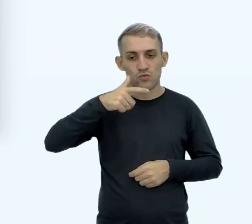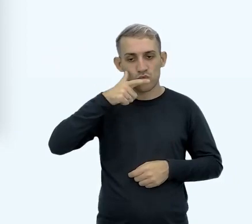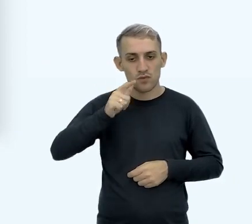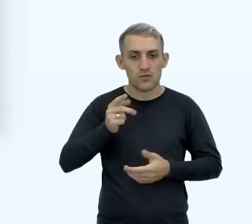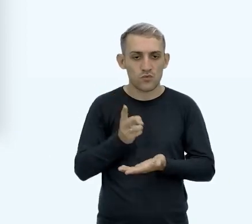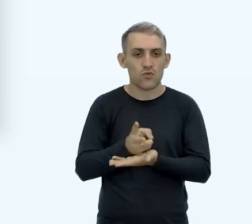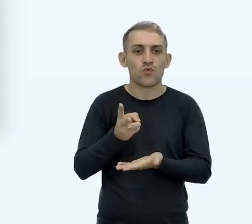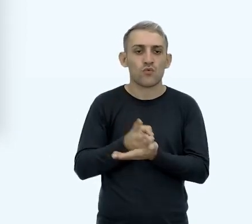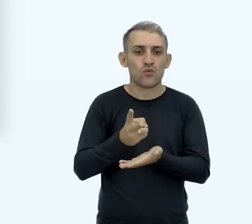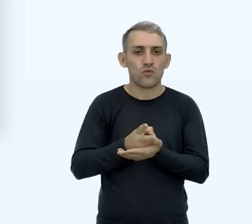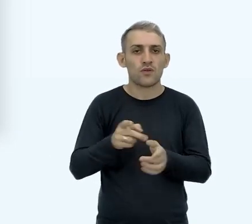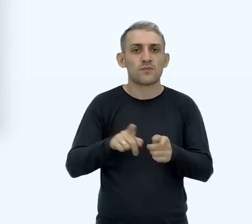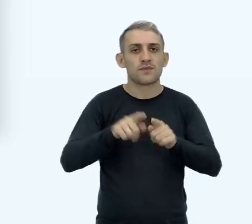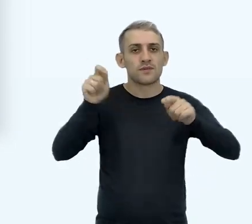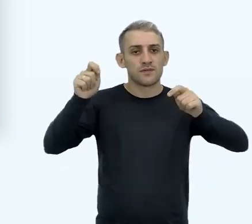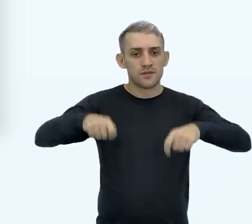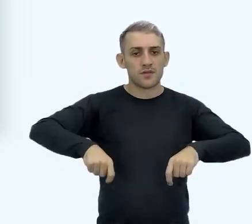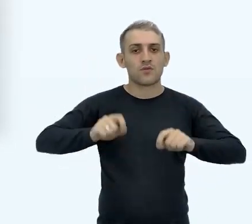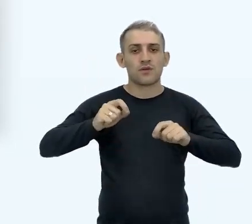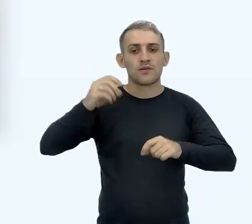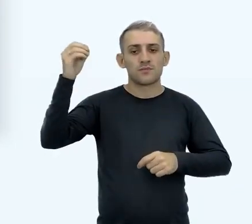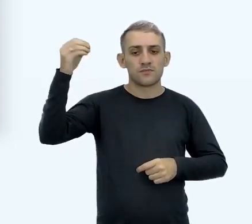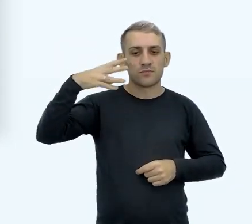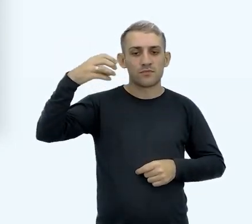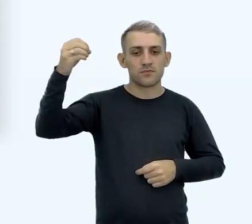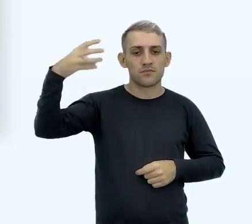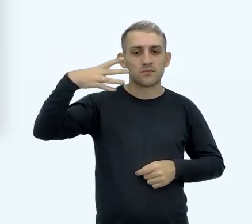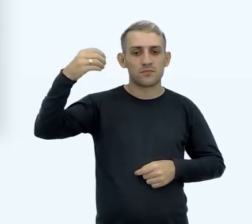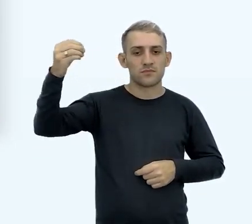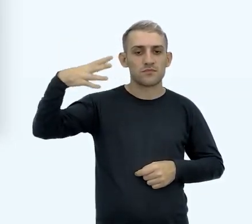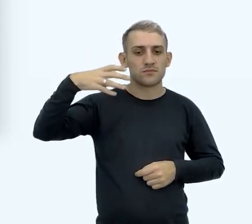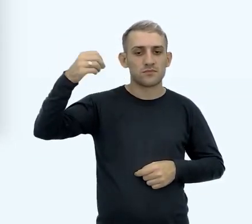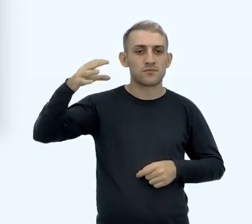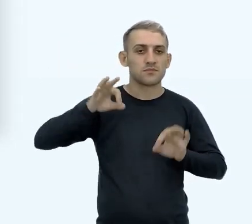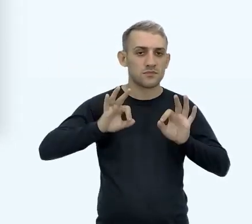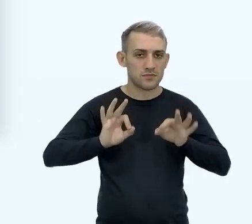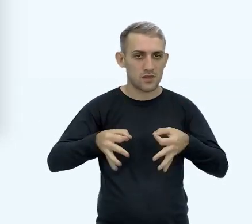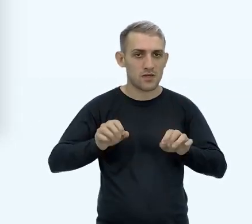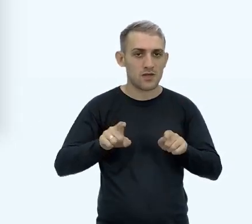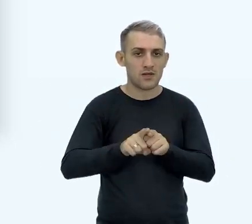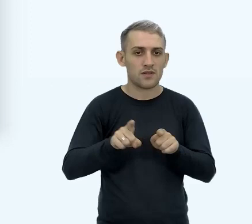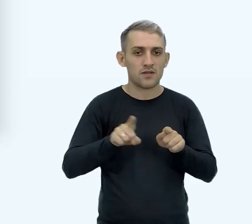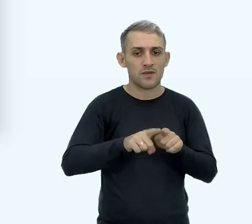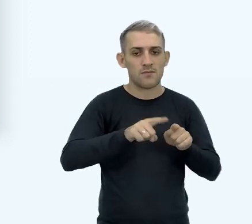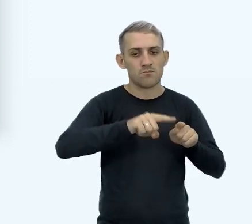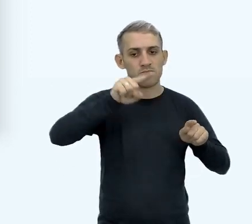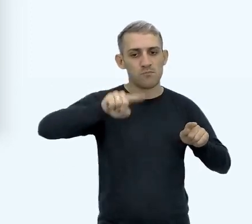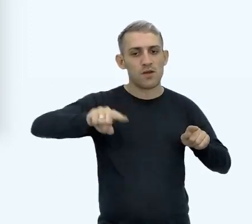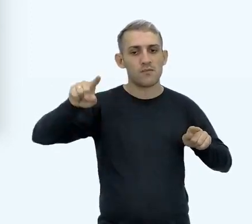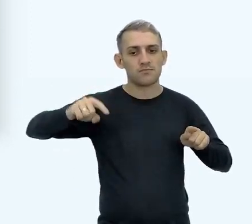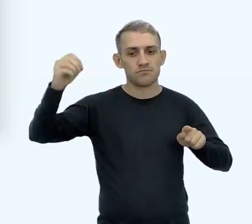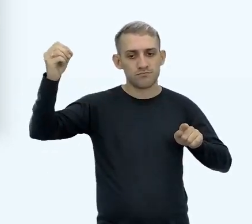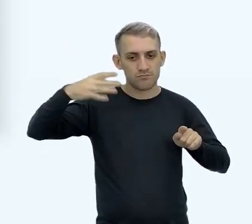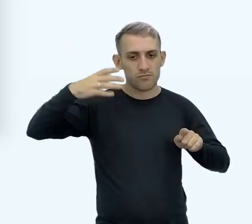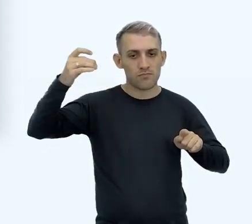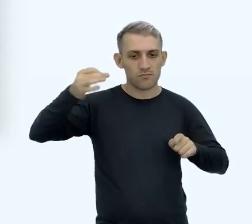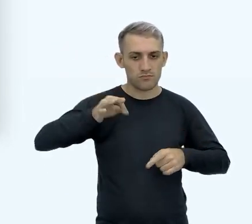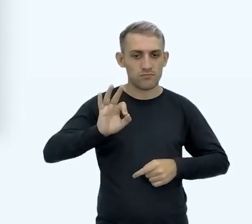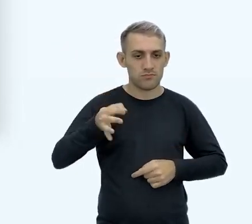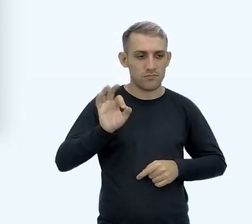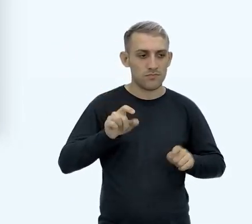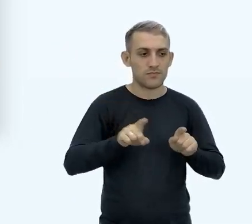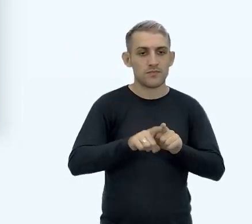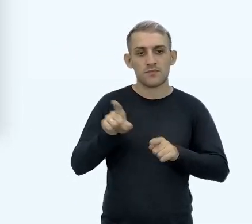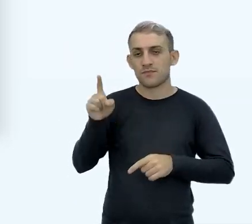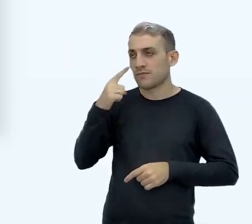exemplo, para poder fazer com que eles venham a piscar na frequência e na alternância que eles acharem mais interessantes.